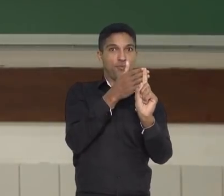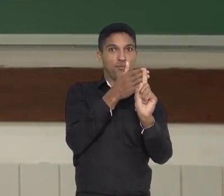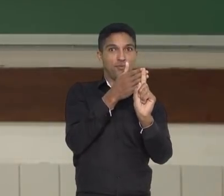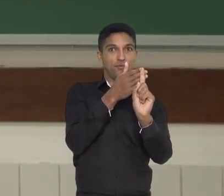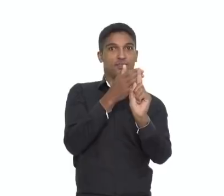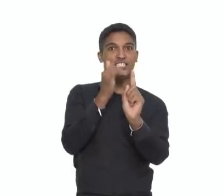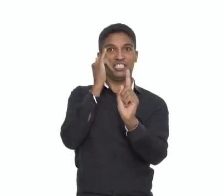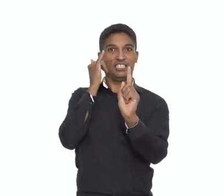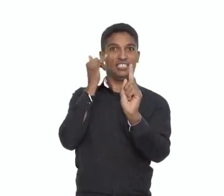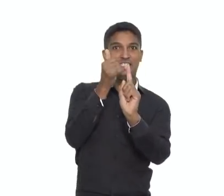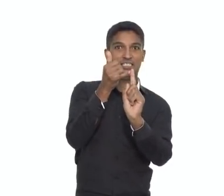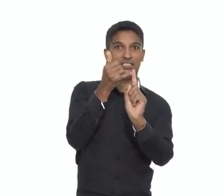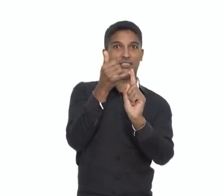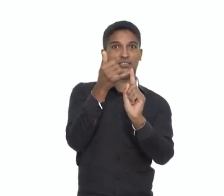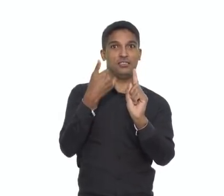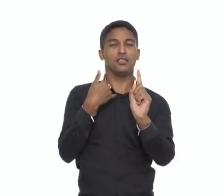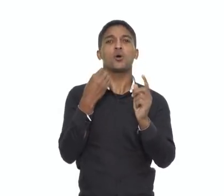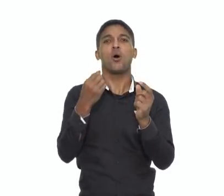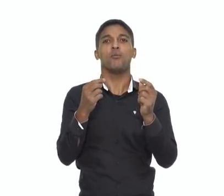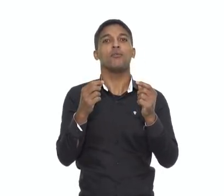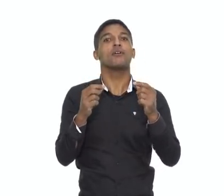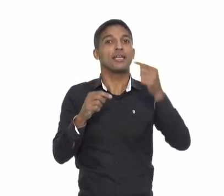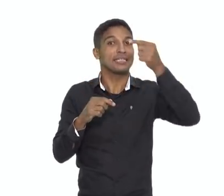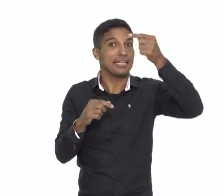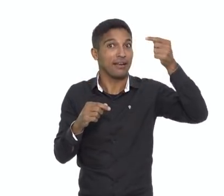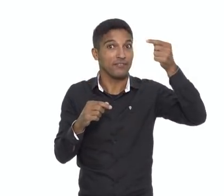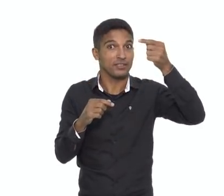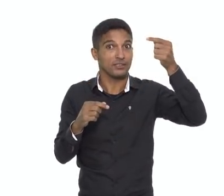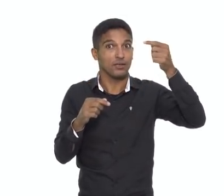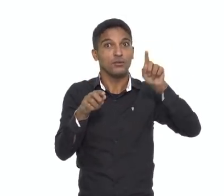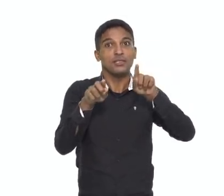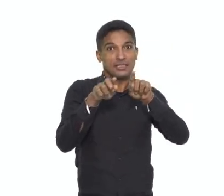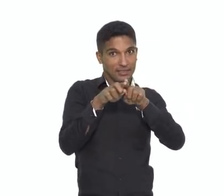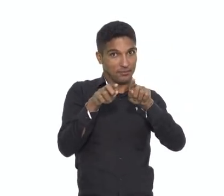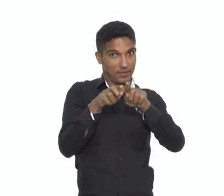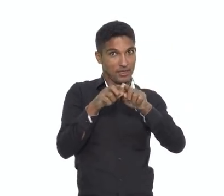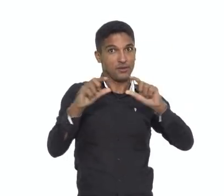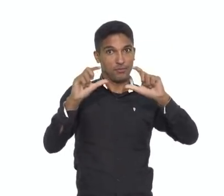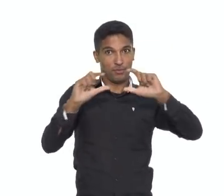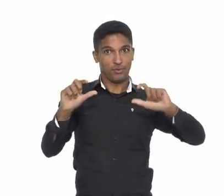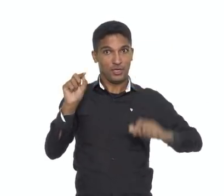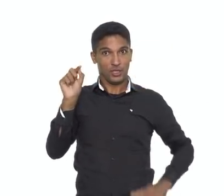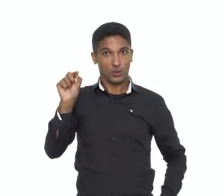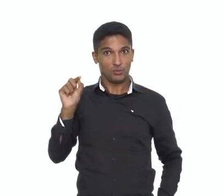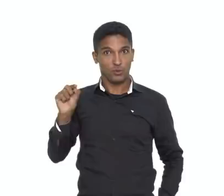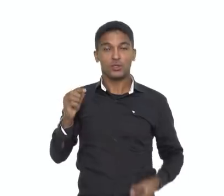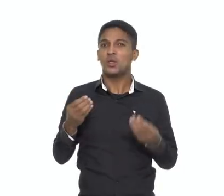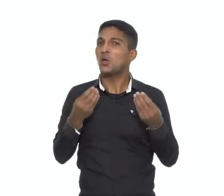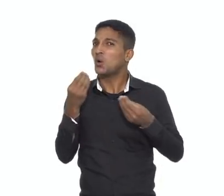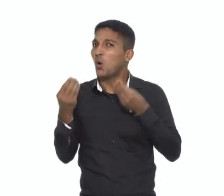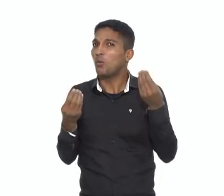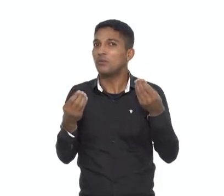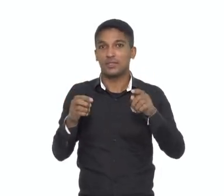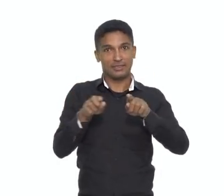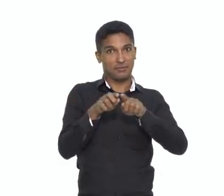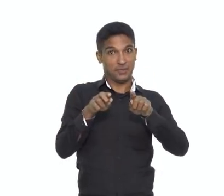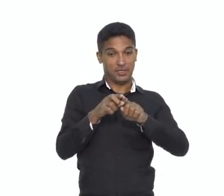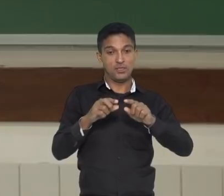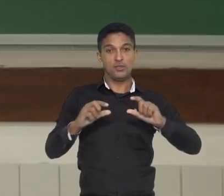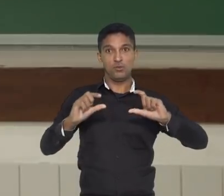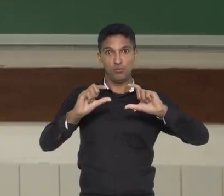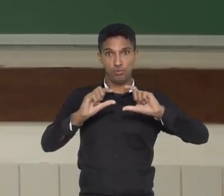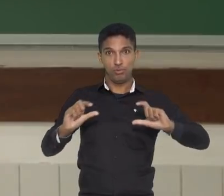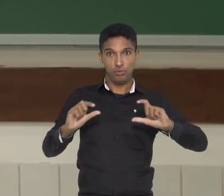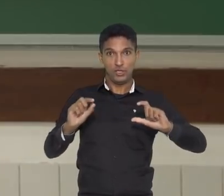que ficaria com os 2 pontos e o travessão? E como que ficaria com os 2 pontos e as aspas? Isso é